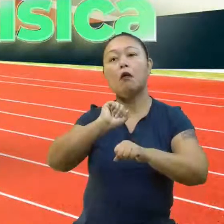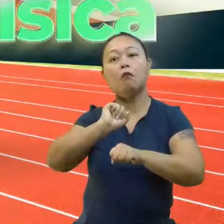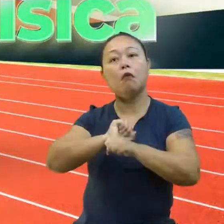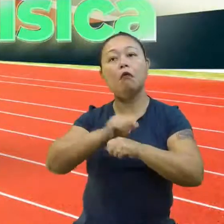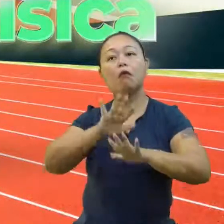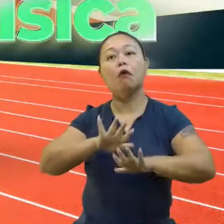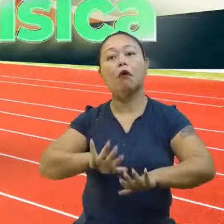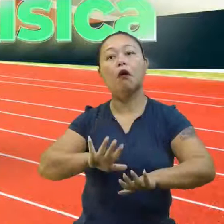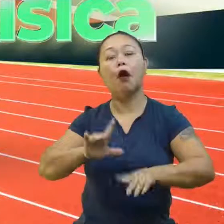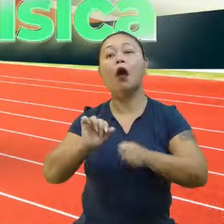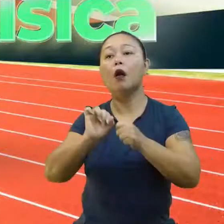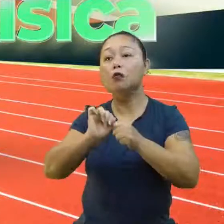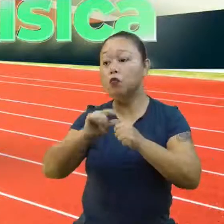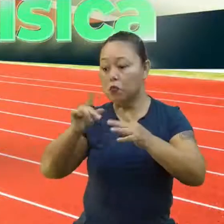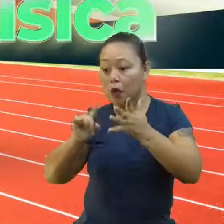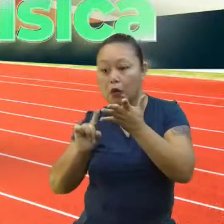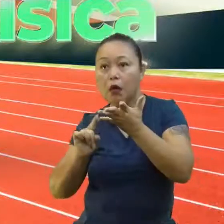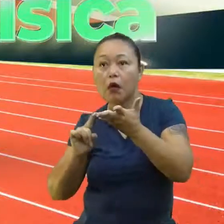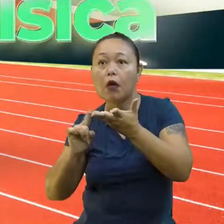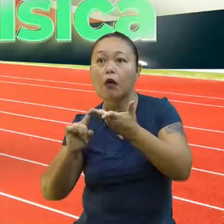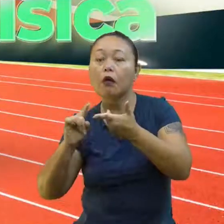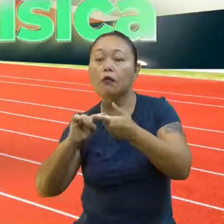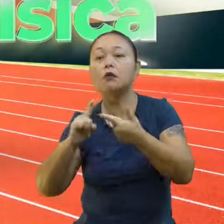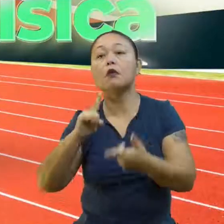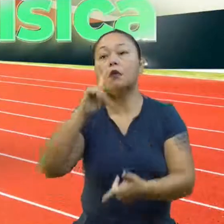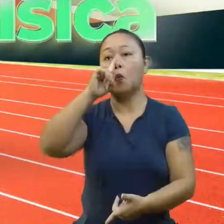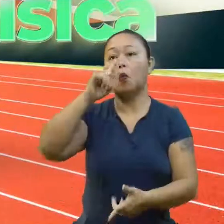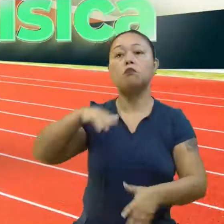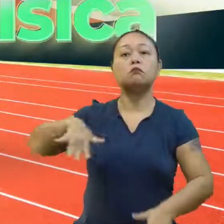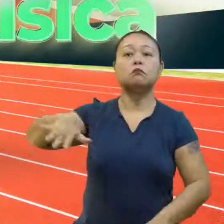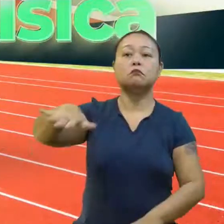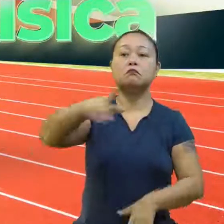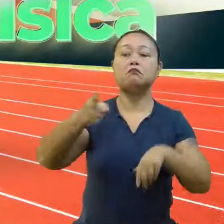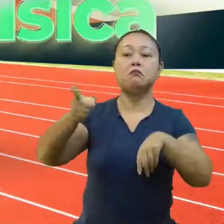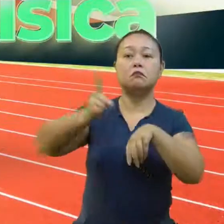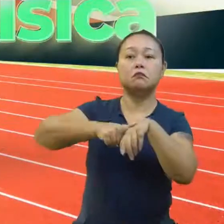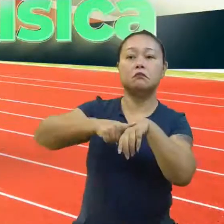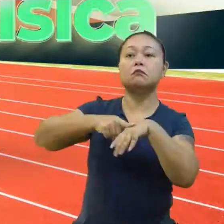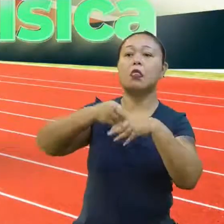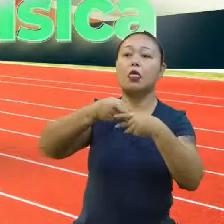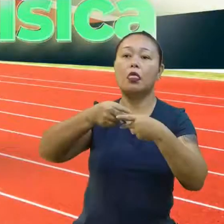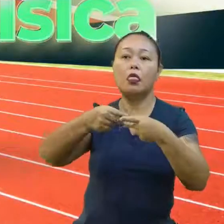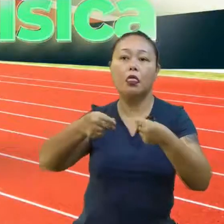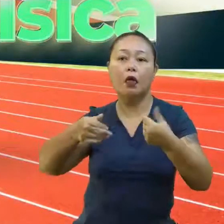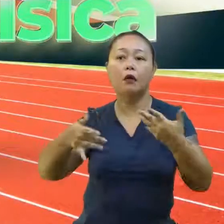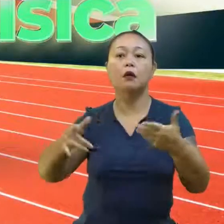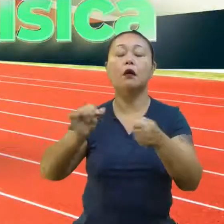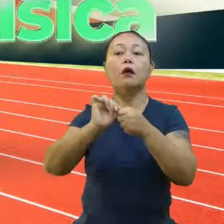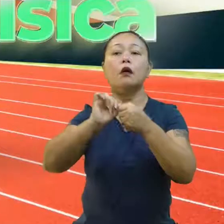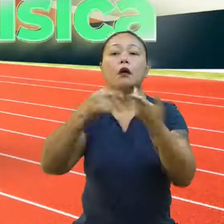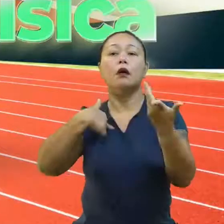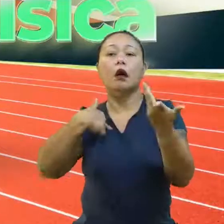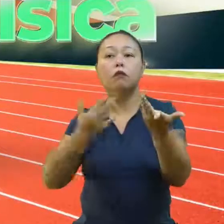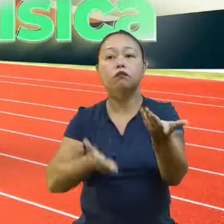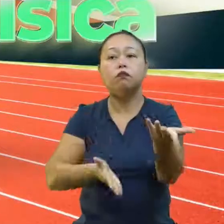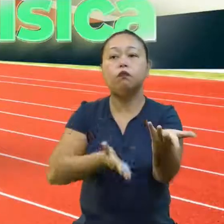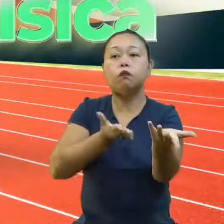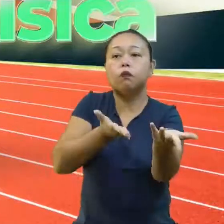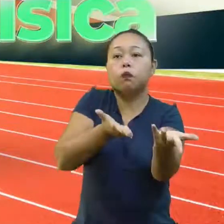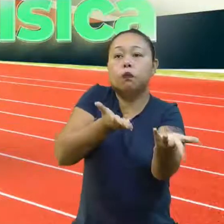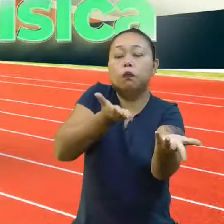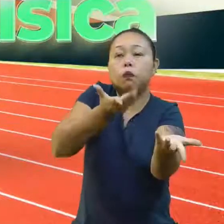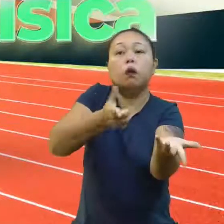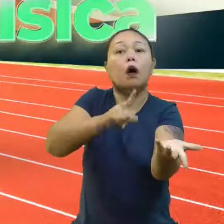de risco, dentre muitos, para as doenças crônico-degenerativas, inclusive falou lá sobre hipertensão arterial, uma